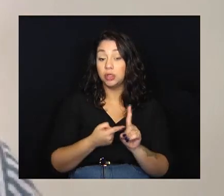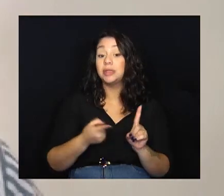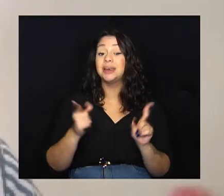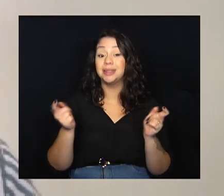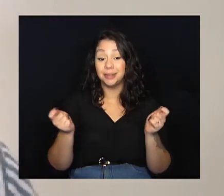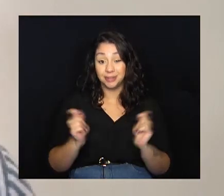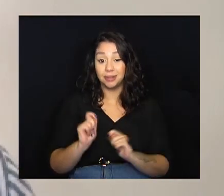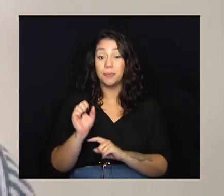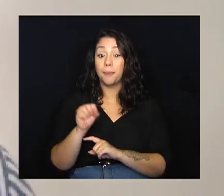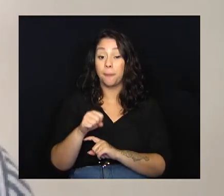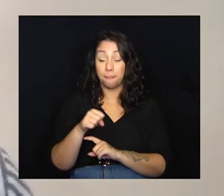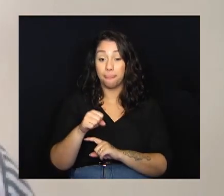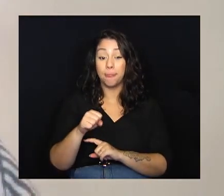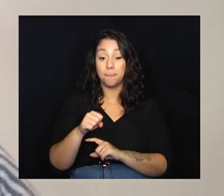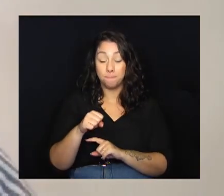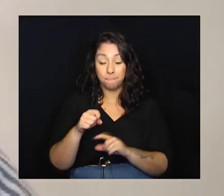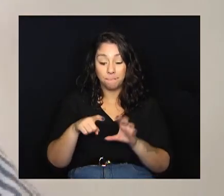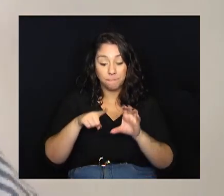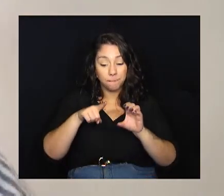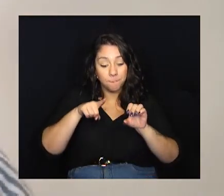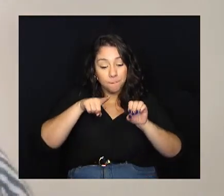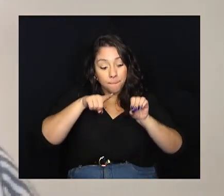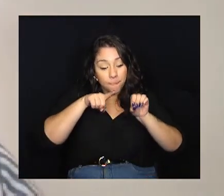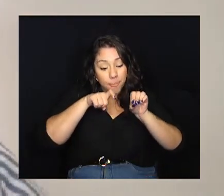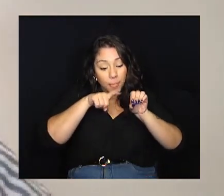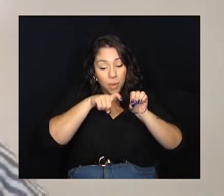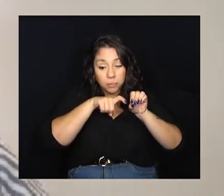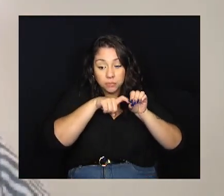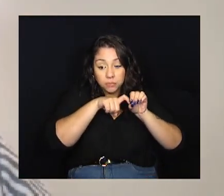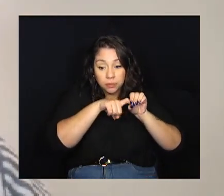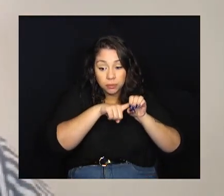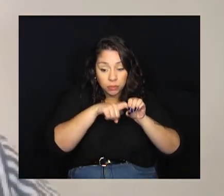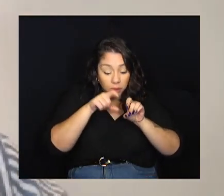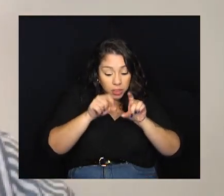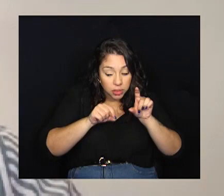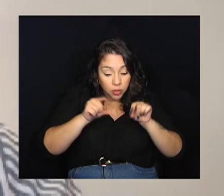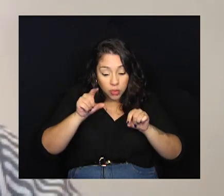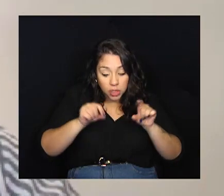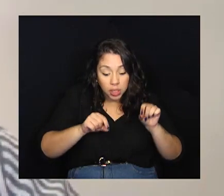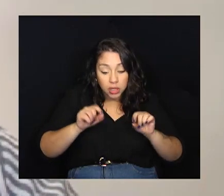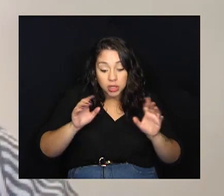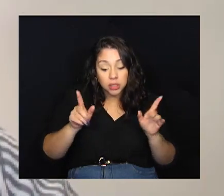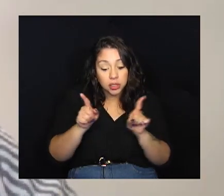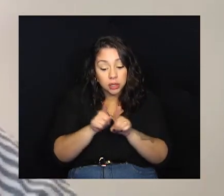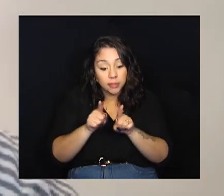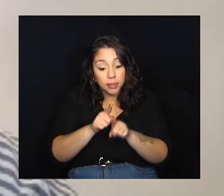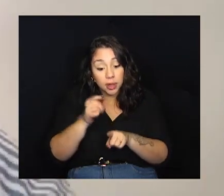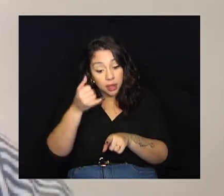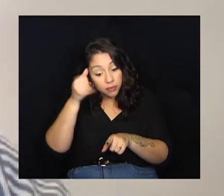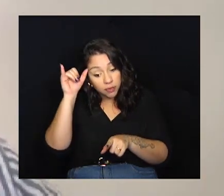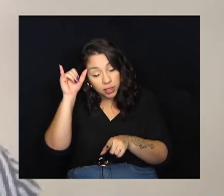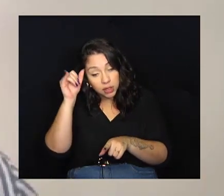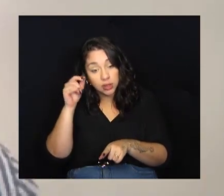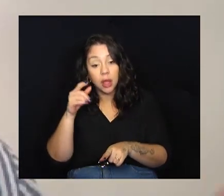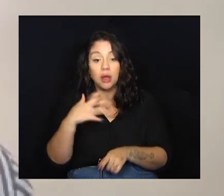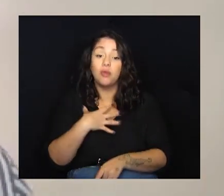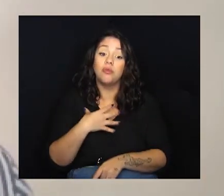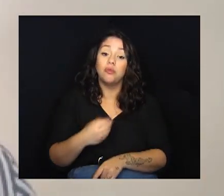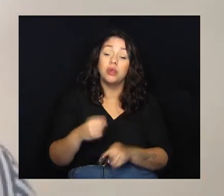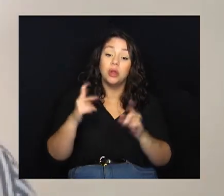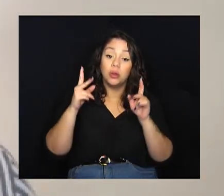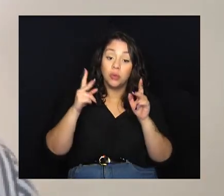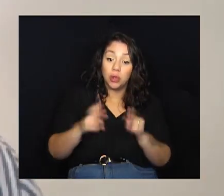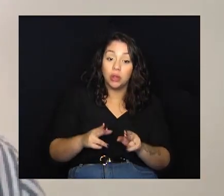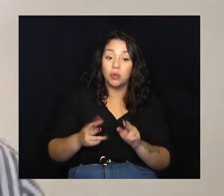podemos selecionar embriões saudáveis e evitar ou reduzir o risco de um filho acometido por uma mesma condição